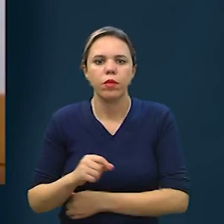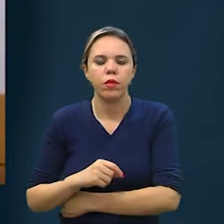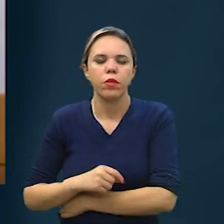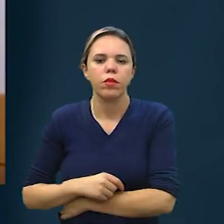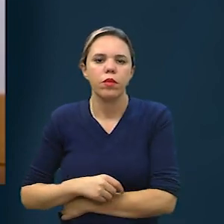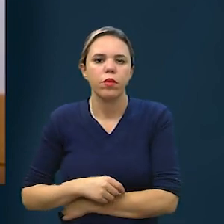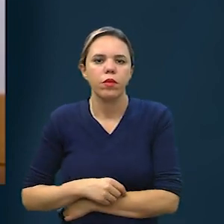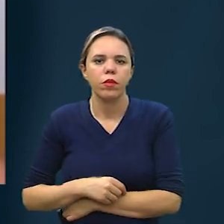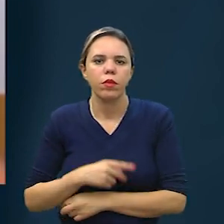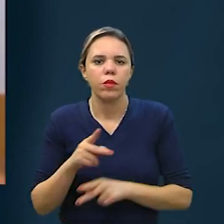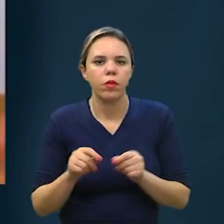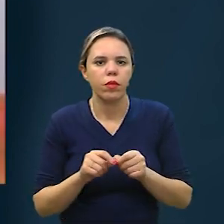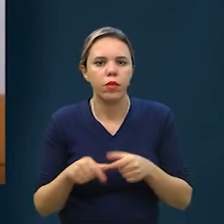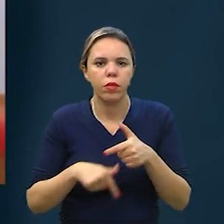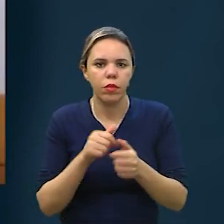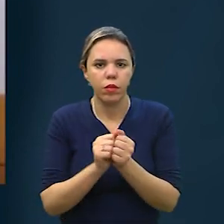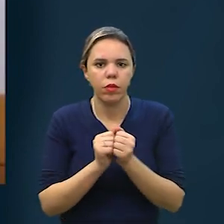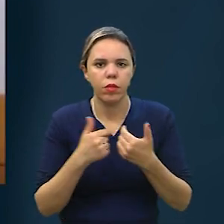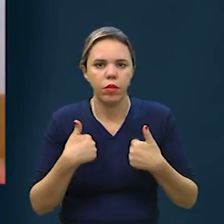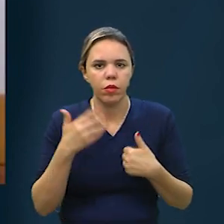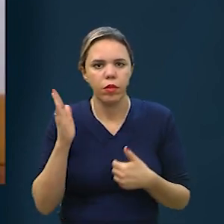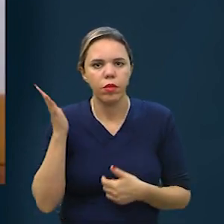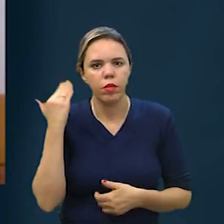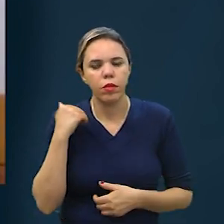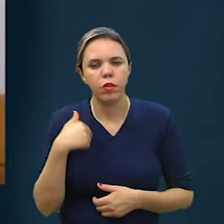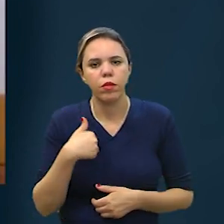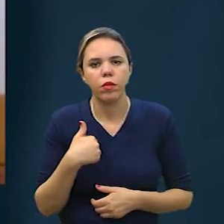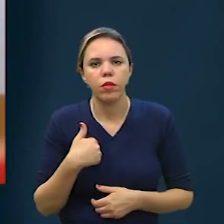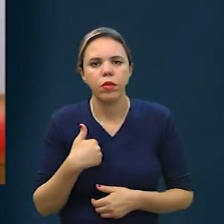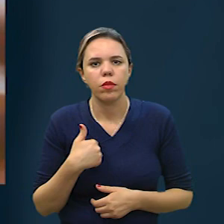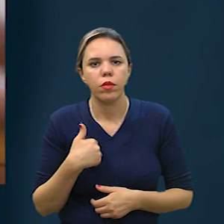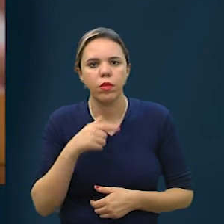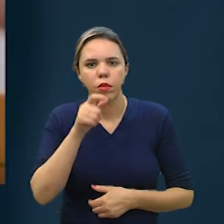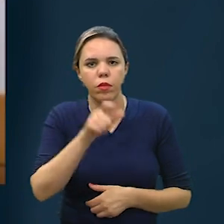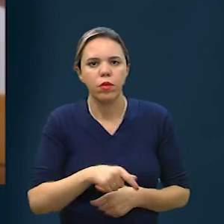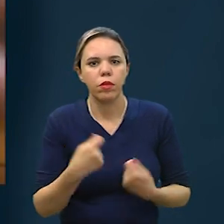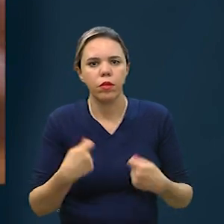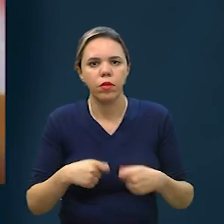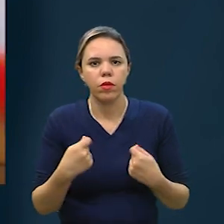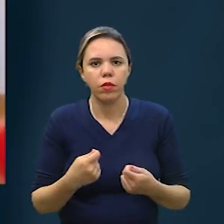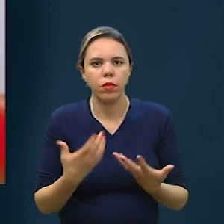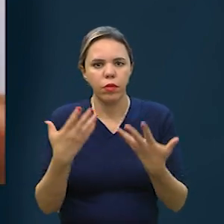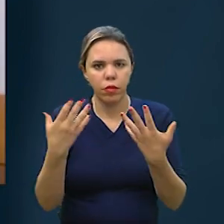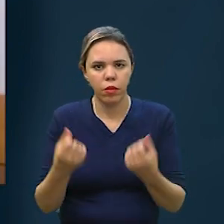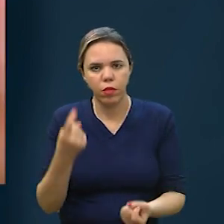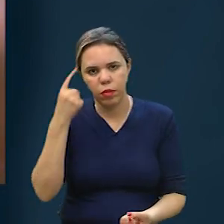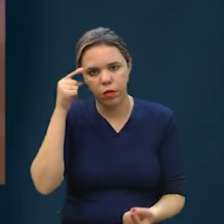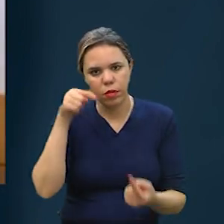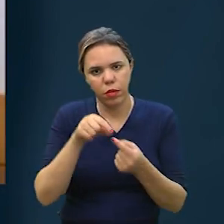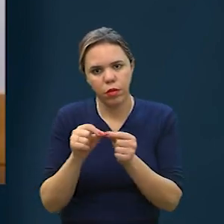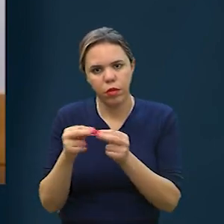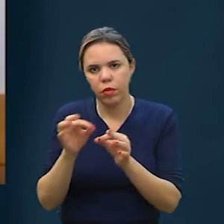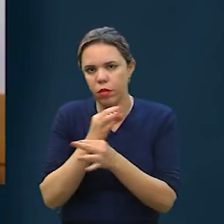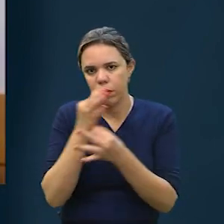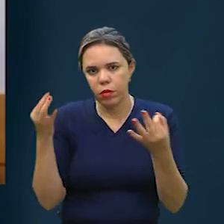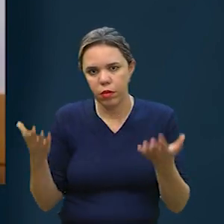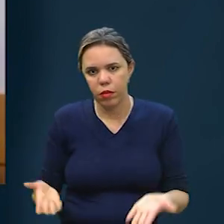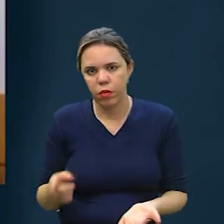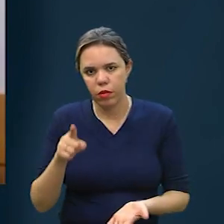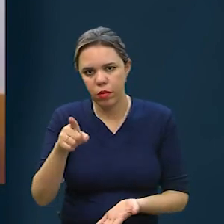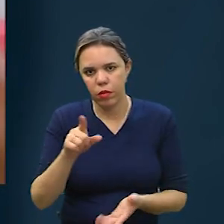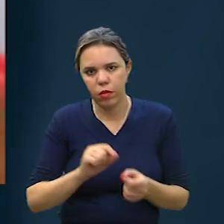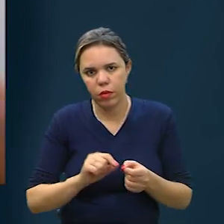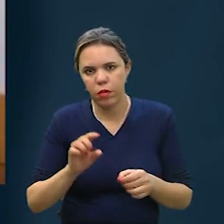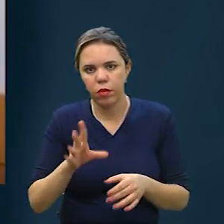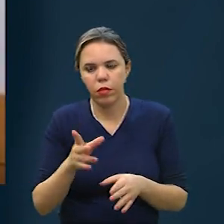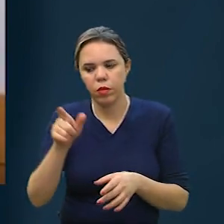né, as pessoas que trabalham comigo já sabem, a pessoa precisa comprar a ideia para poder fazer com excelência. Se